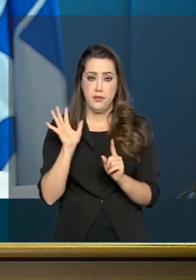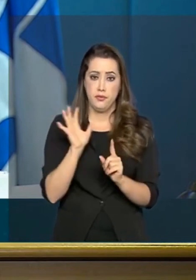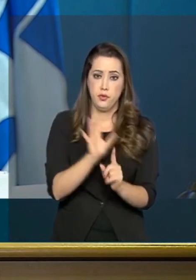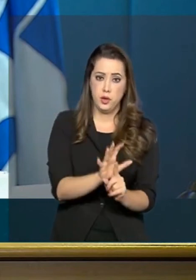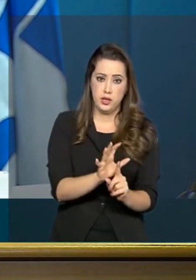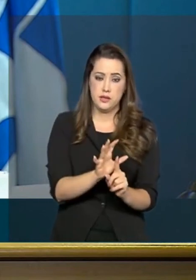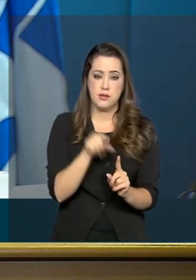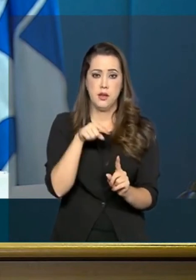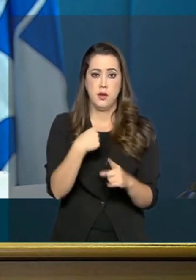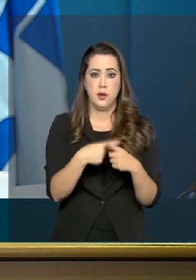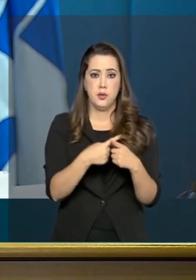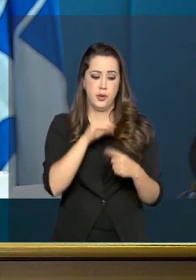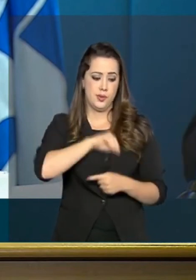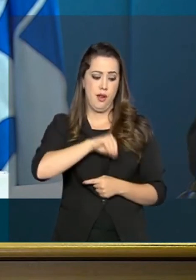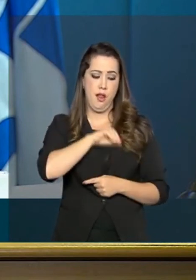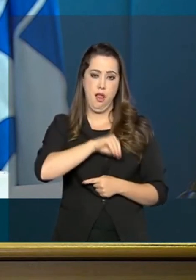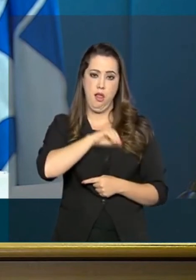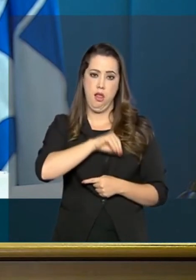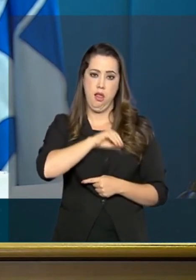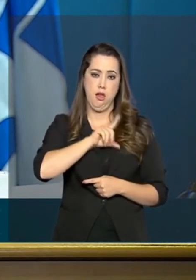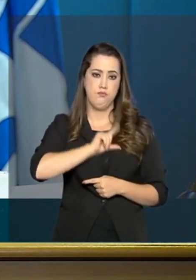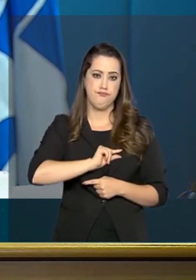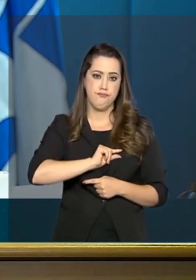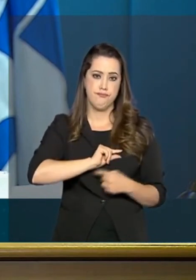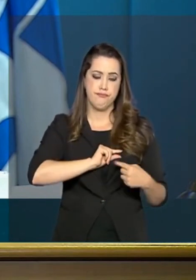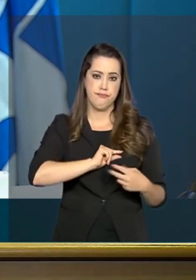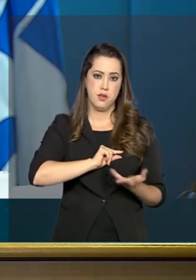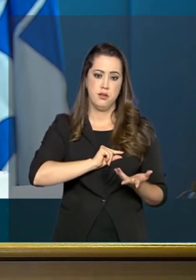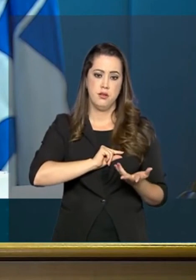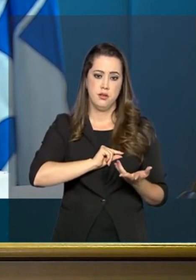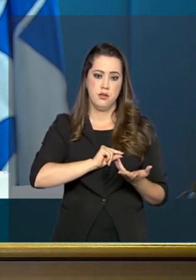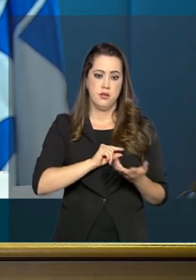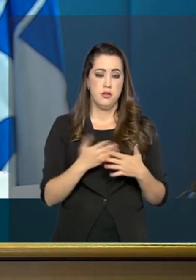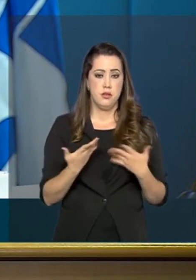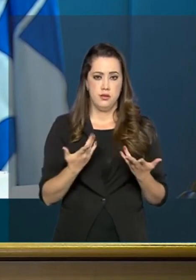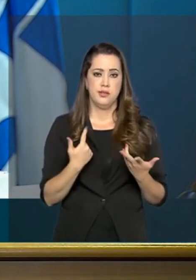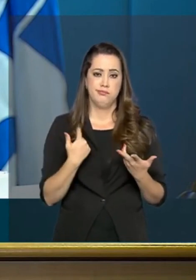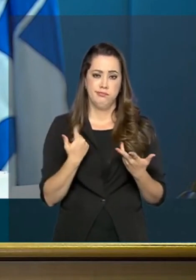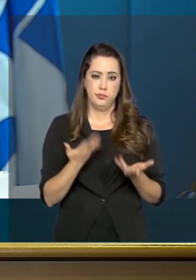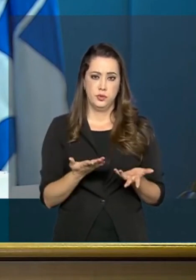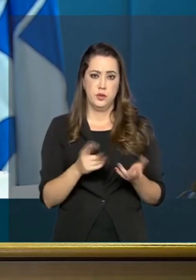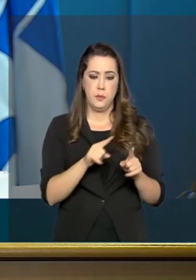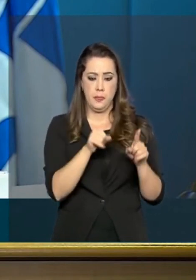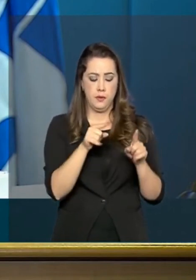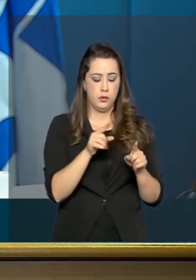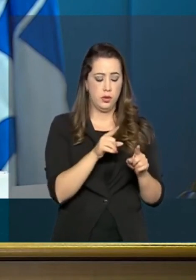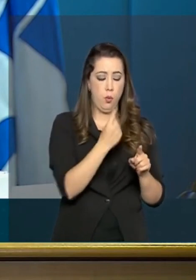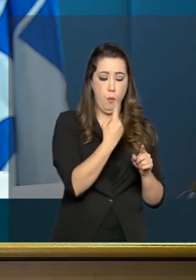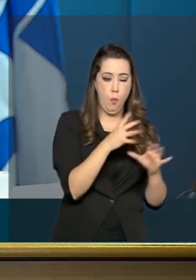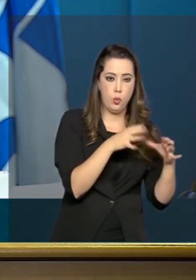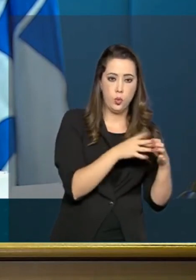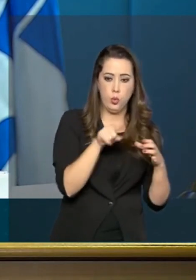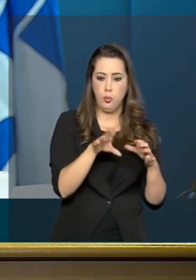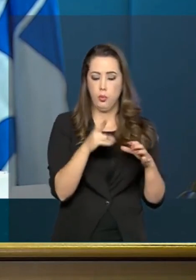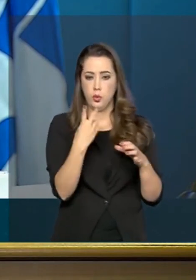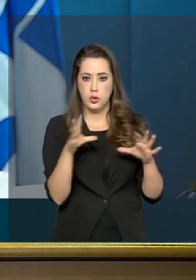na restrição de recursos para condições urgentes, que acabam sendo colocadas em um outro plano, num plano